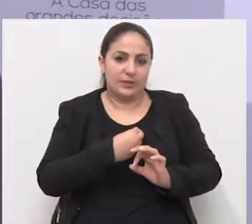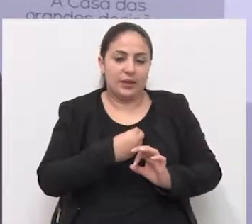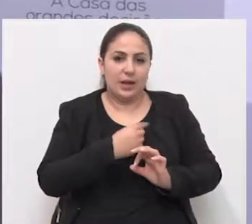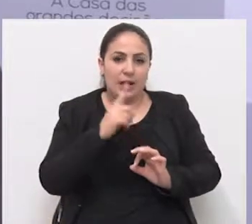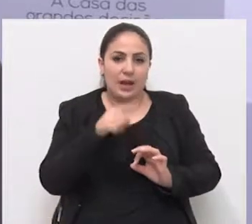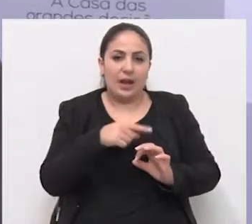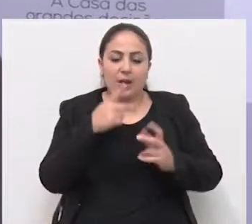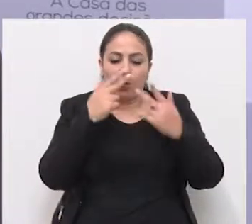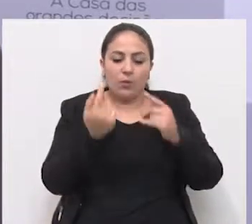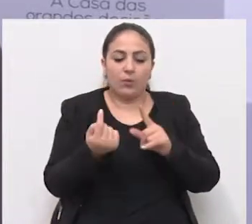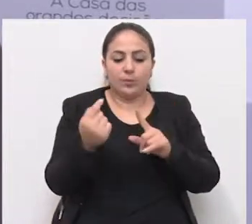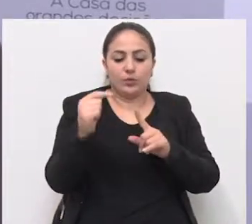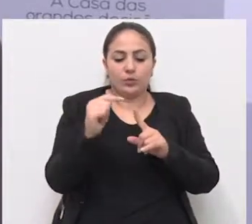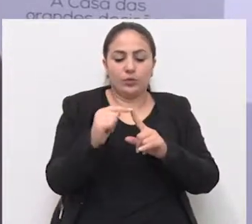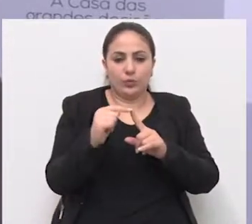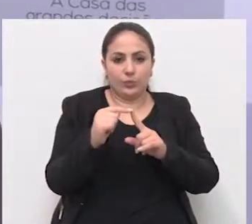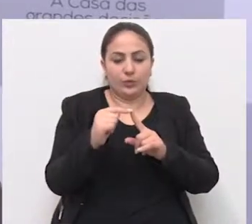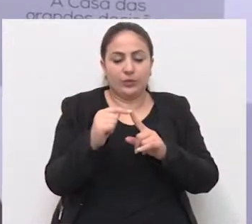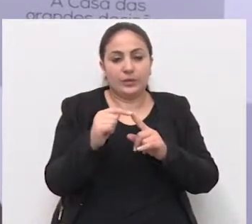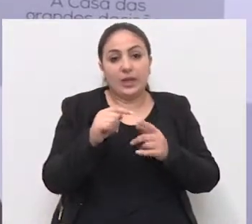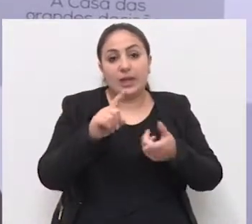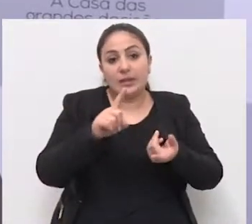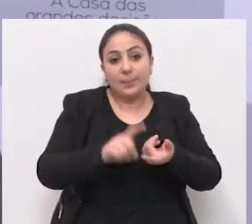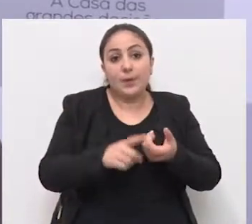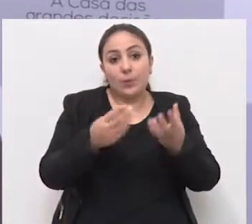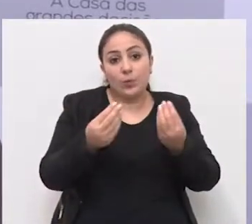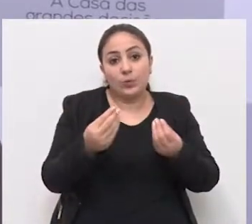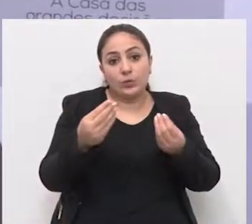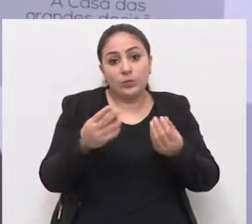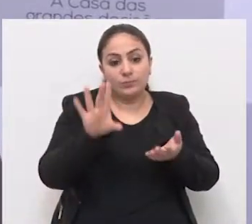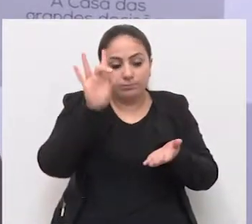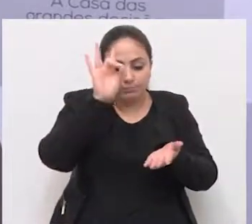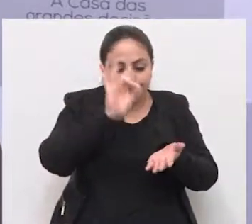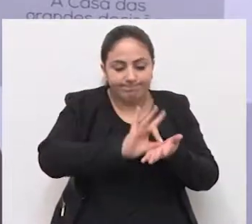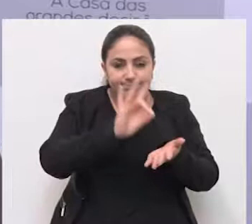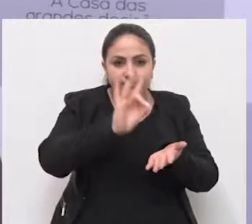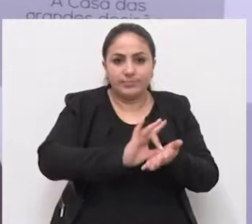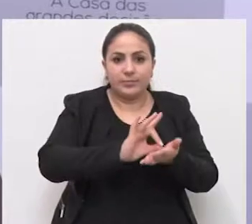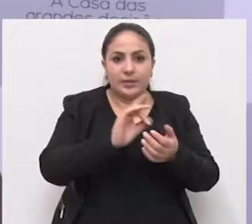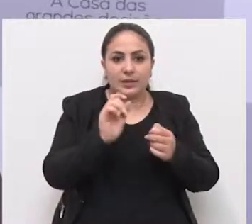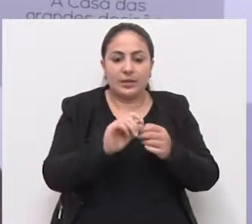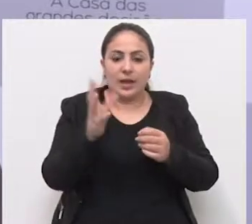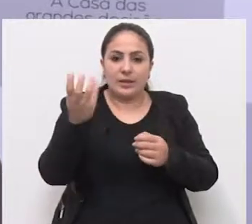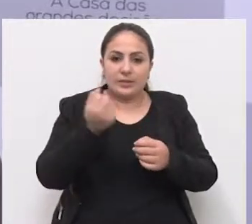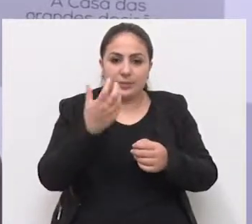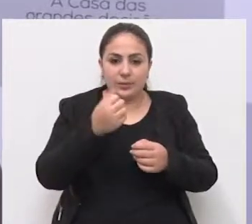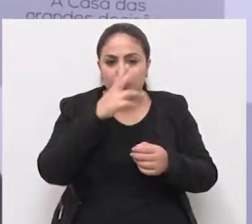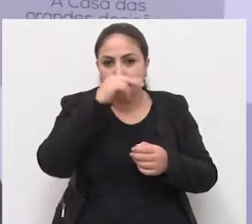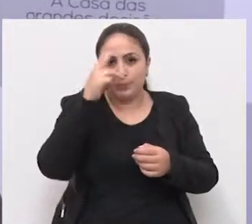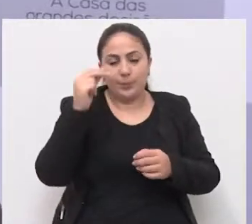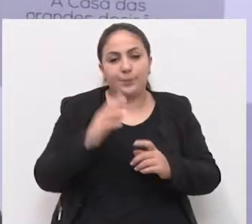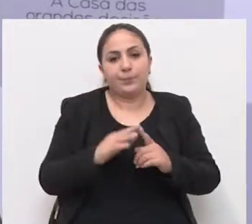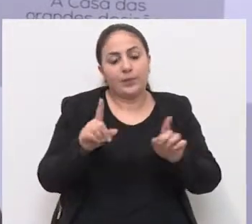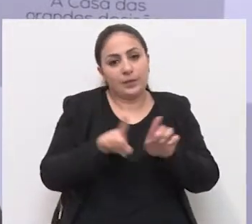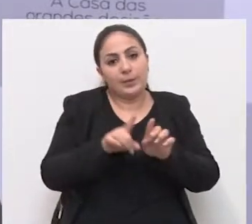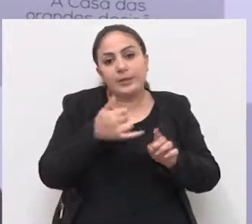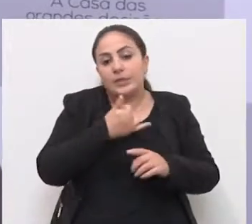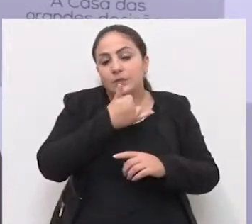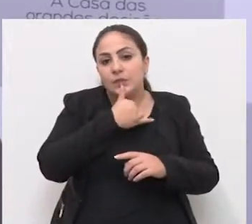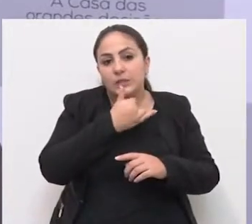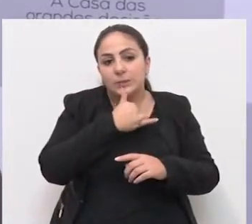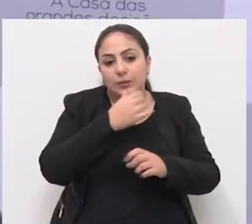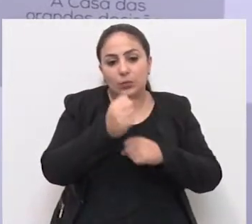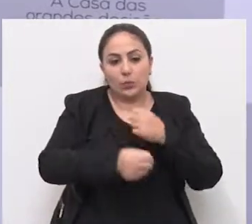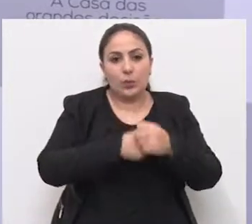que são uma intenção e que depende muito da concretização da arrecadação